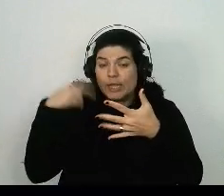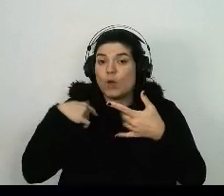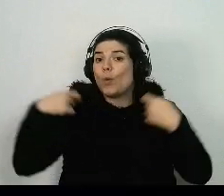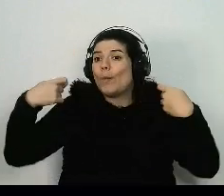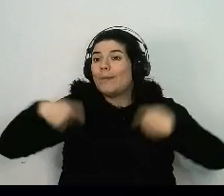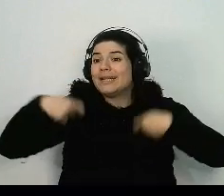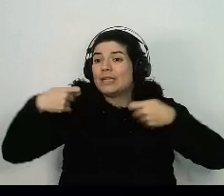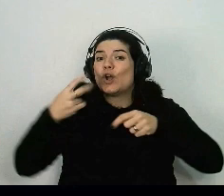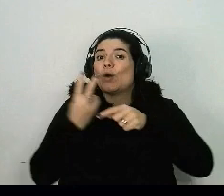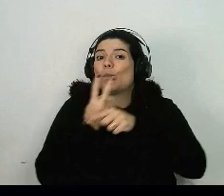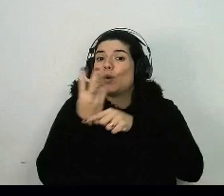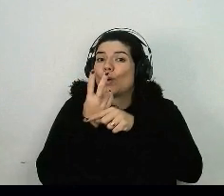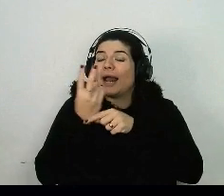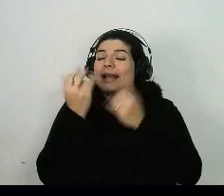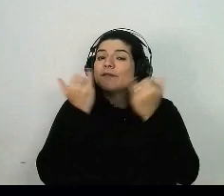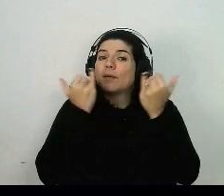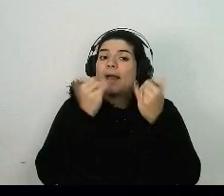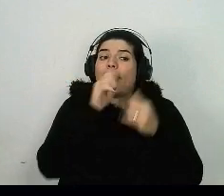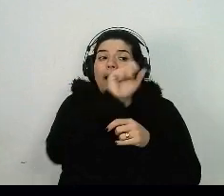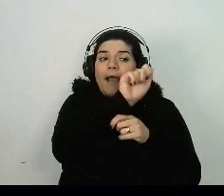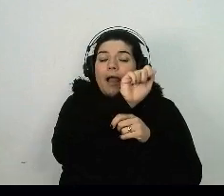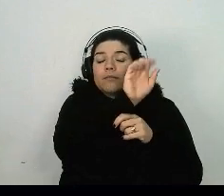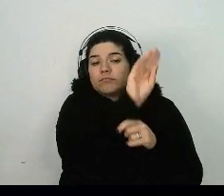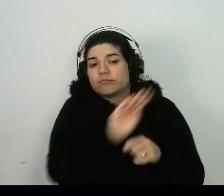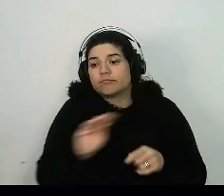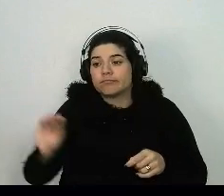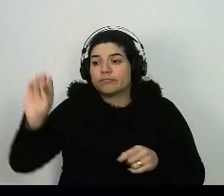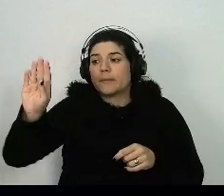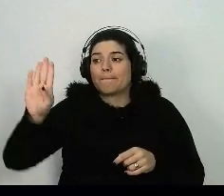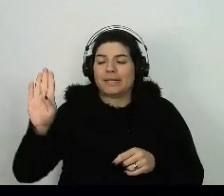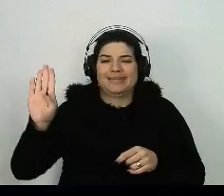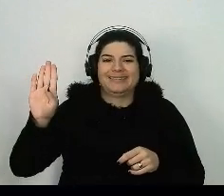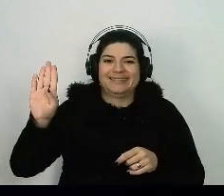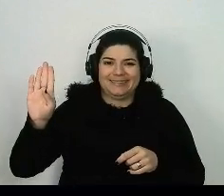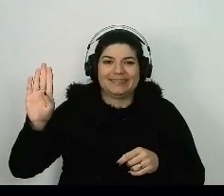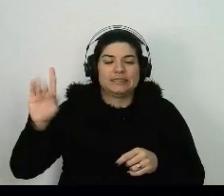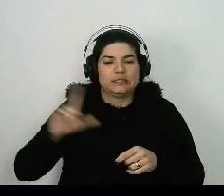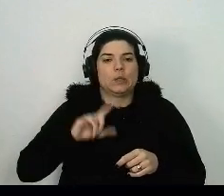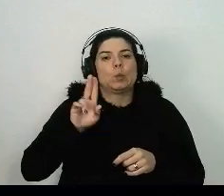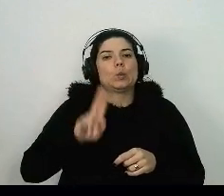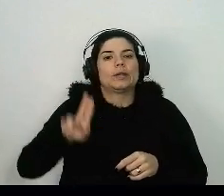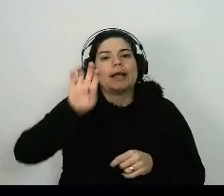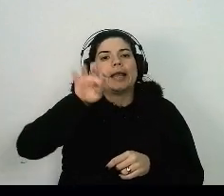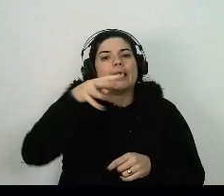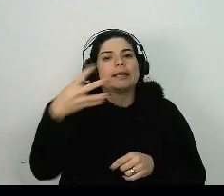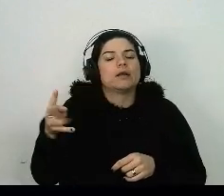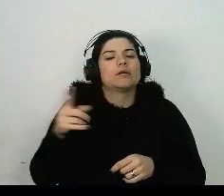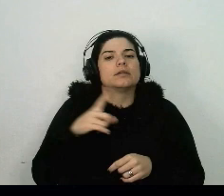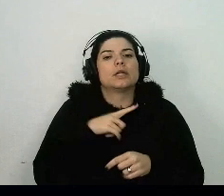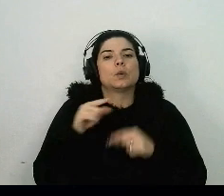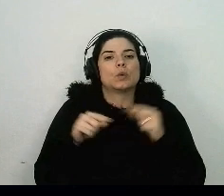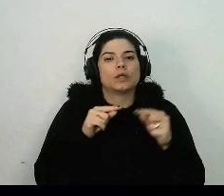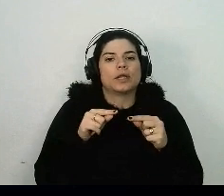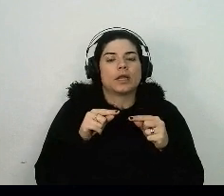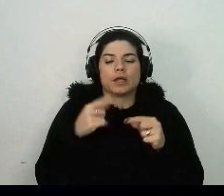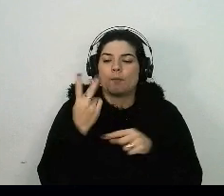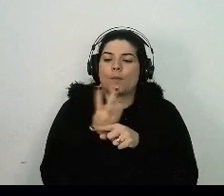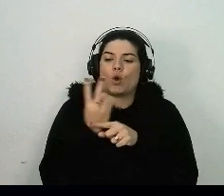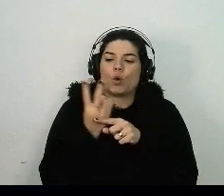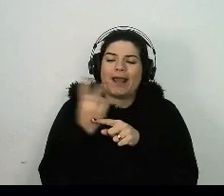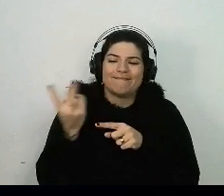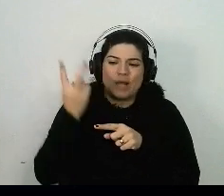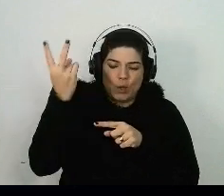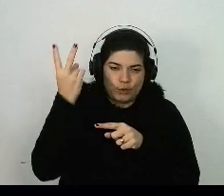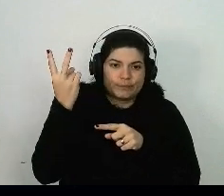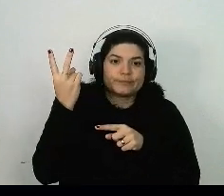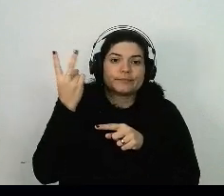da planilha A para a planilha B. Então, quando a gente usa no Excel, o que a gente faz? A gente usa um PROC-V, né, o procurar um valor. Então, eu tenho lá a